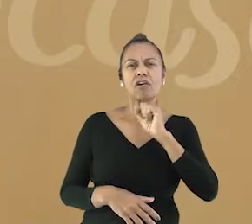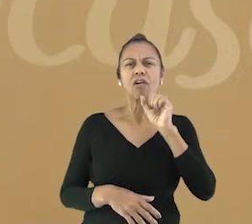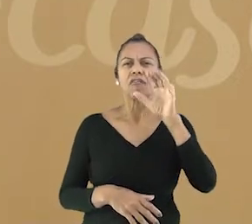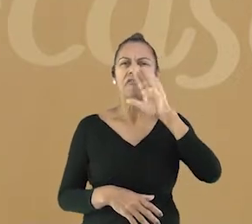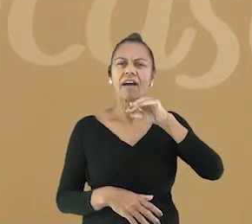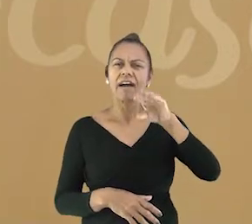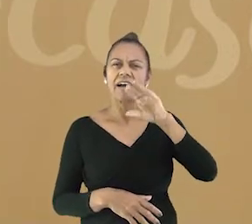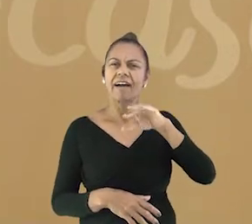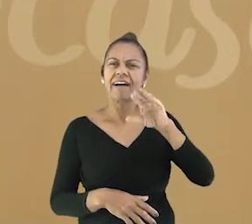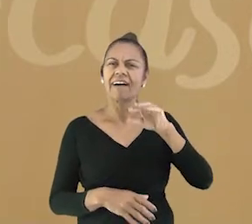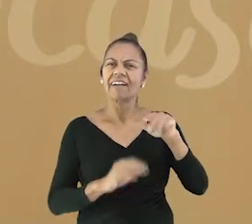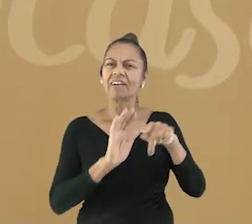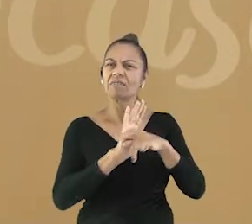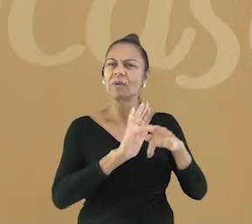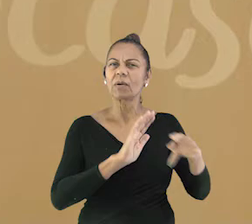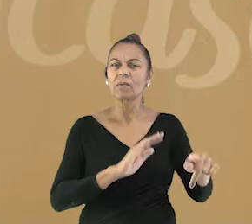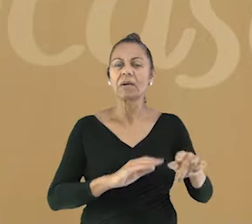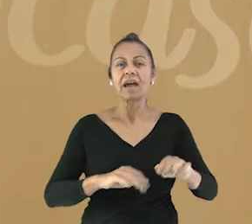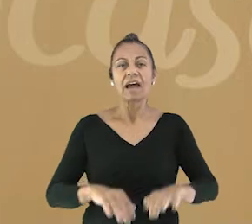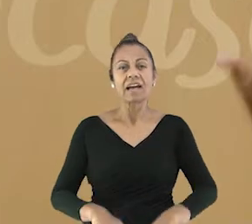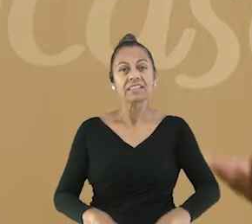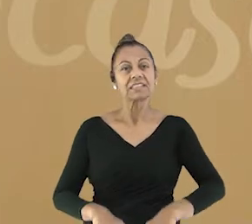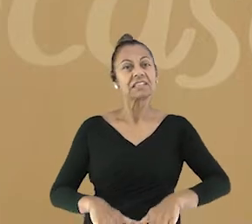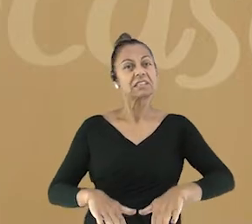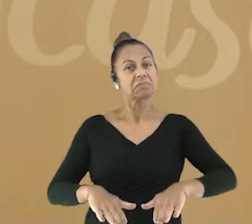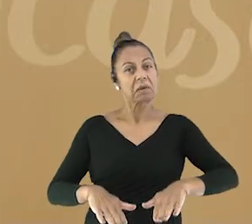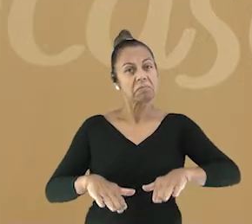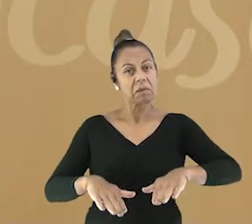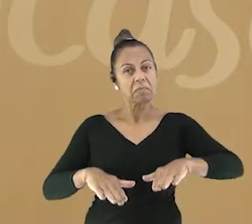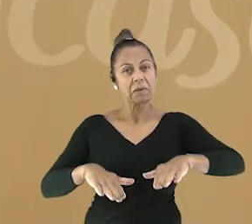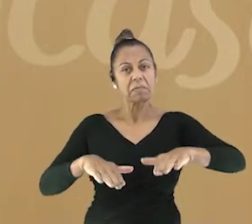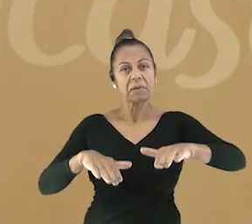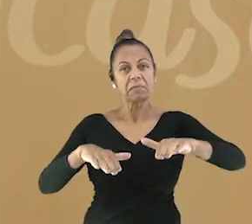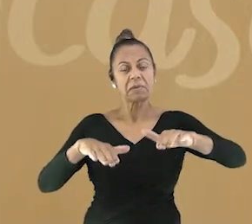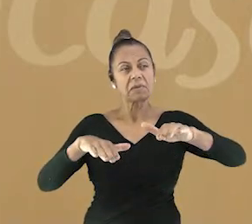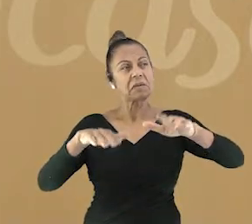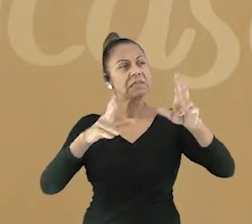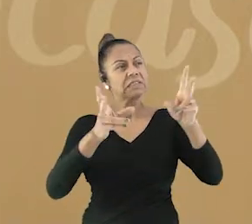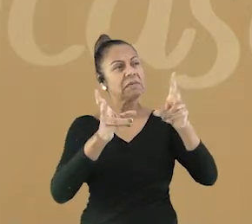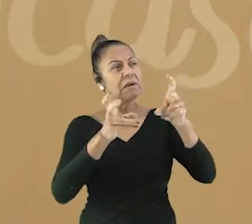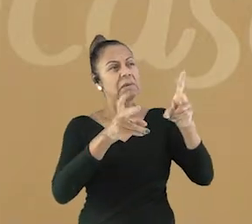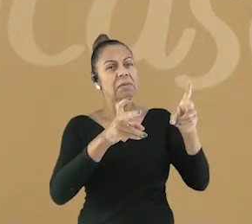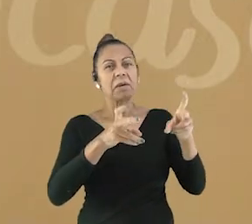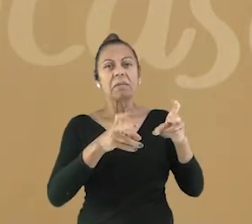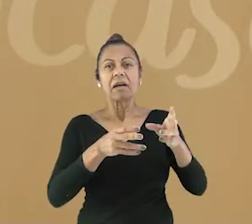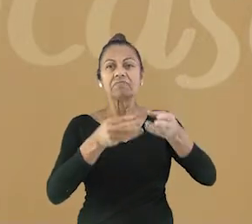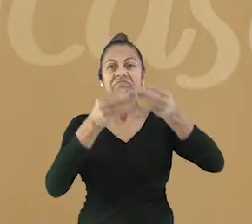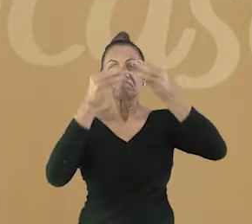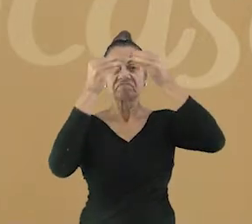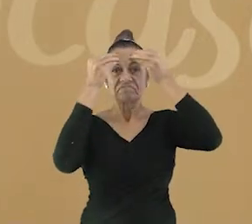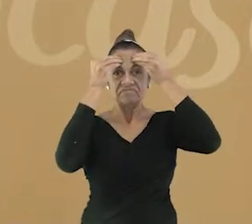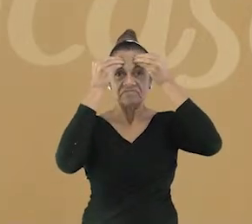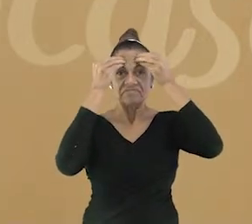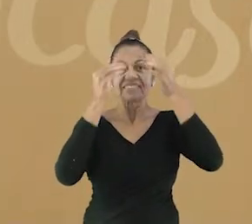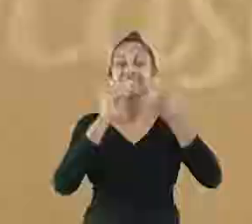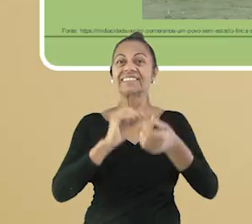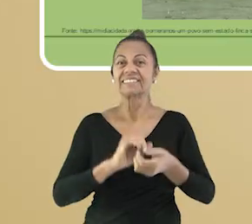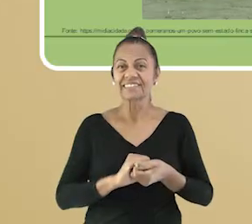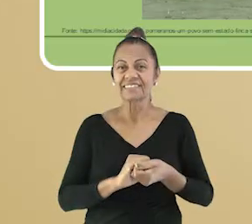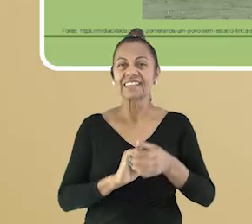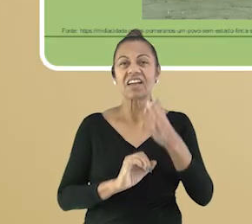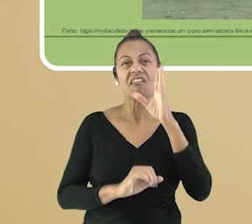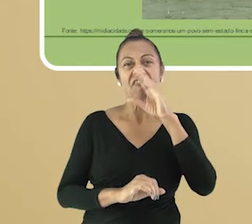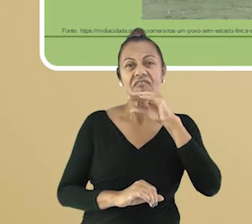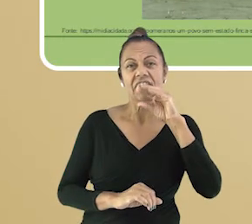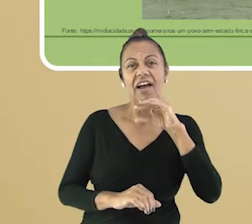vezes, muitas pessoas cresceram com o hábito de falar esse idioma, tão diferente do português que é falado aqui no Brasil.